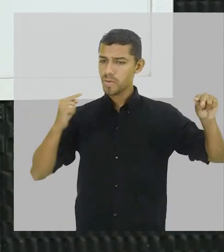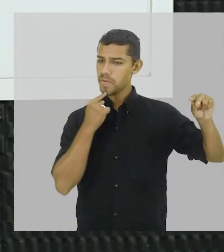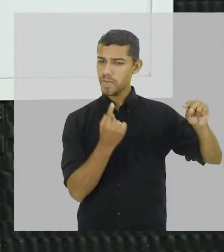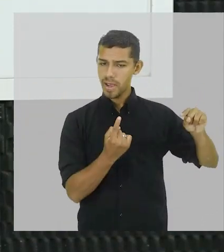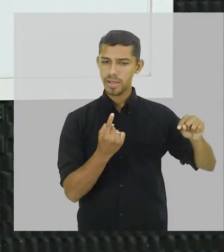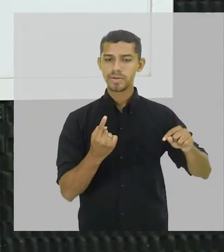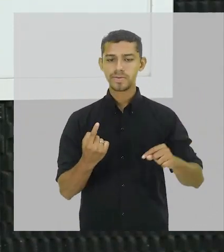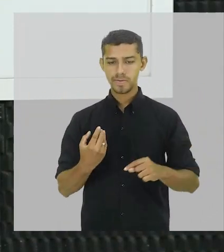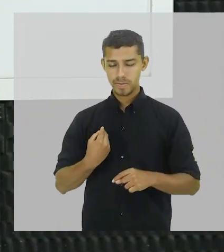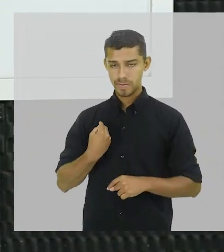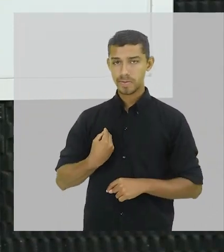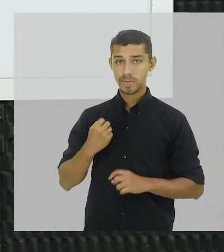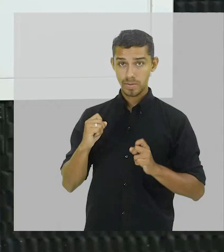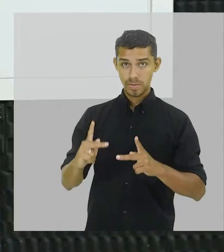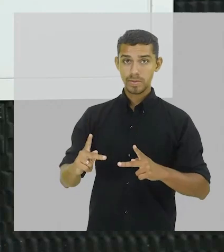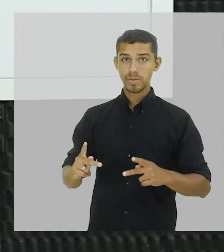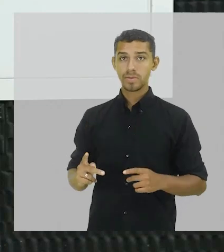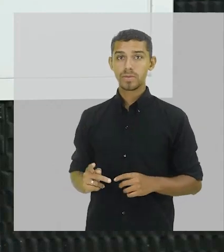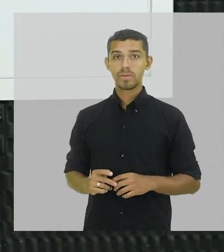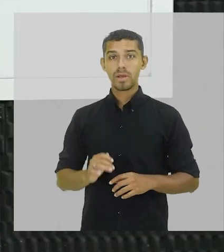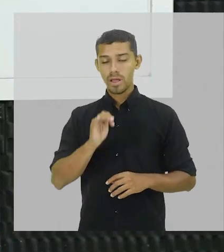ok? Então esse é um exemplo